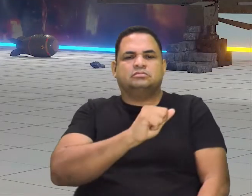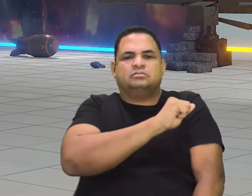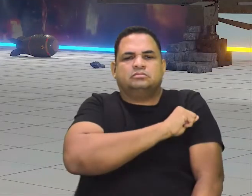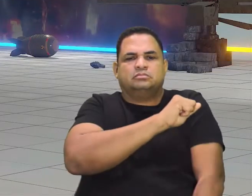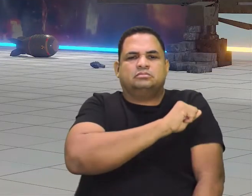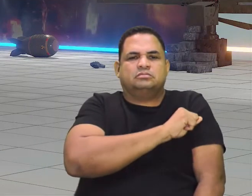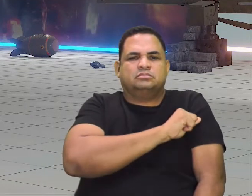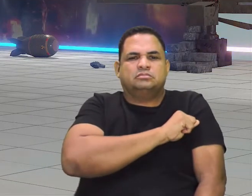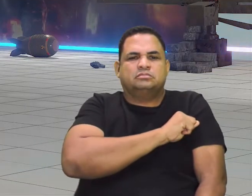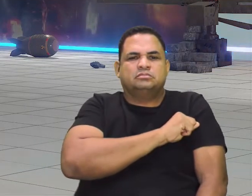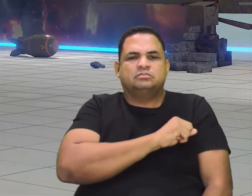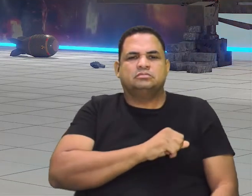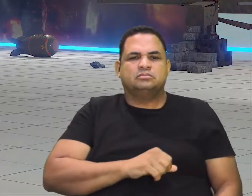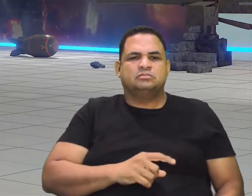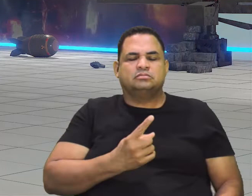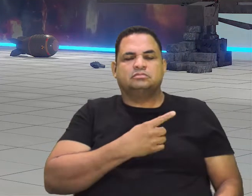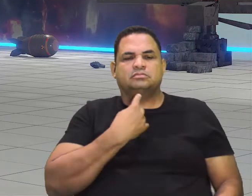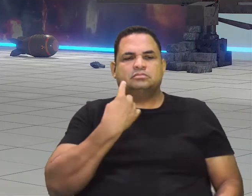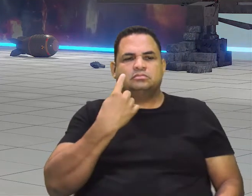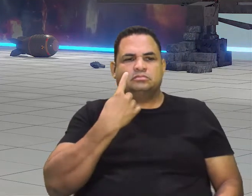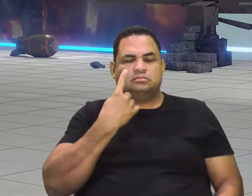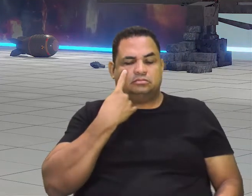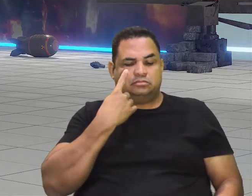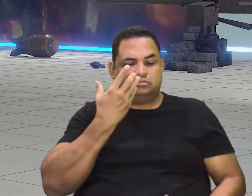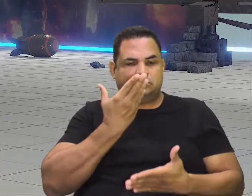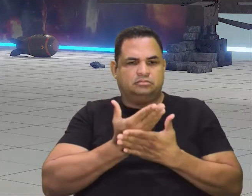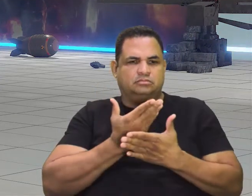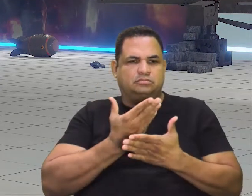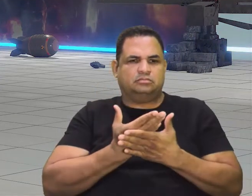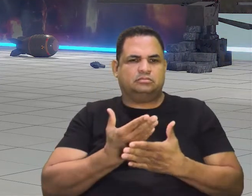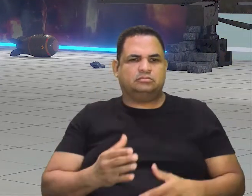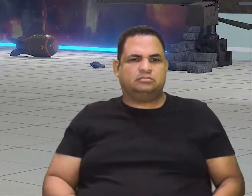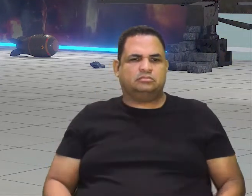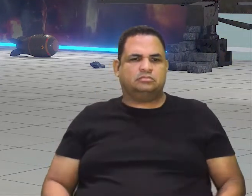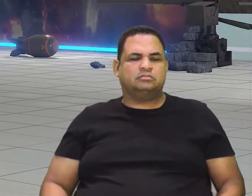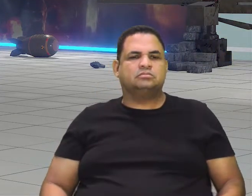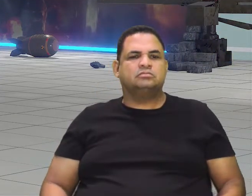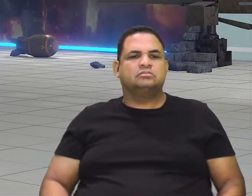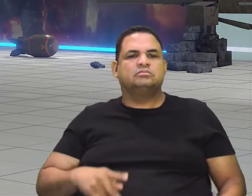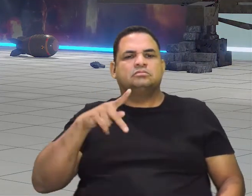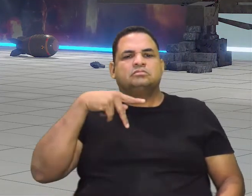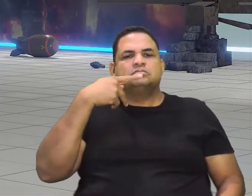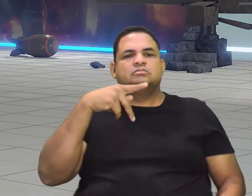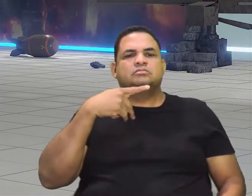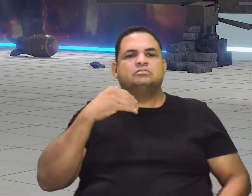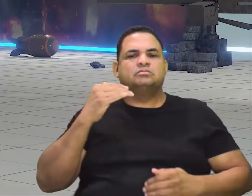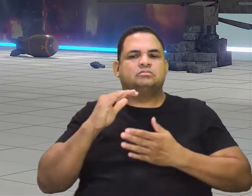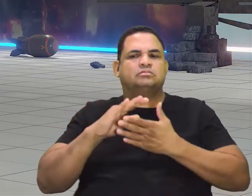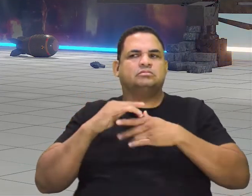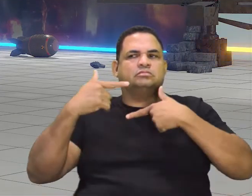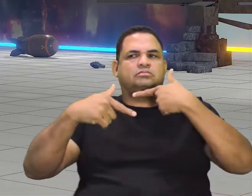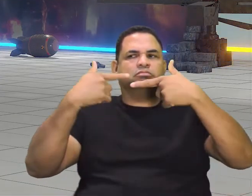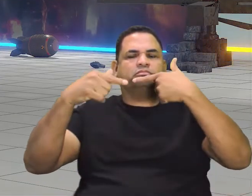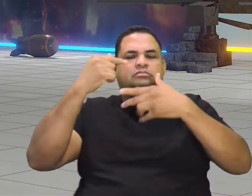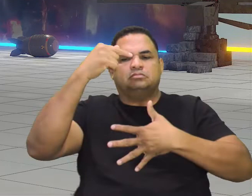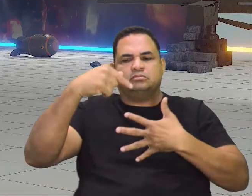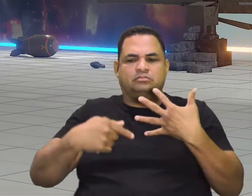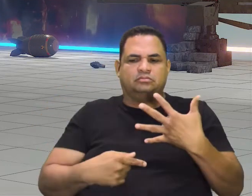Alunos, isso que nós estamos vendo na nossa aula, isso fala sobre a evolução das